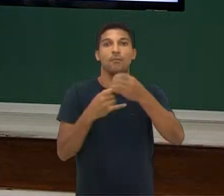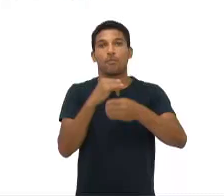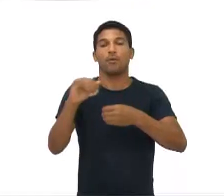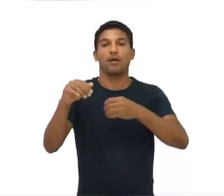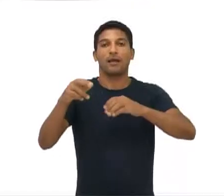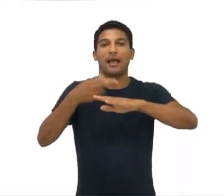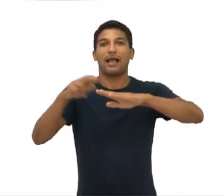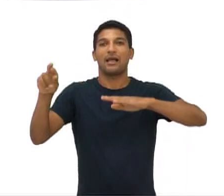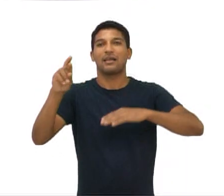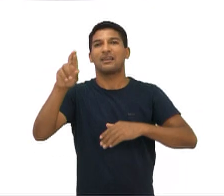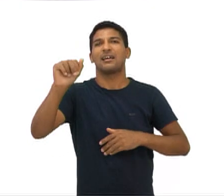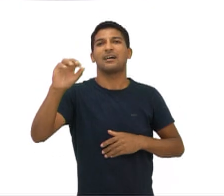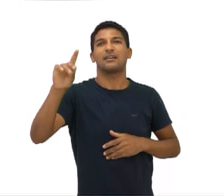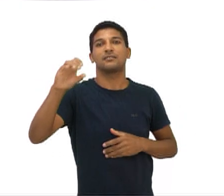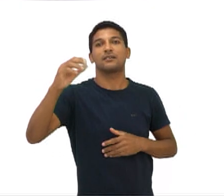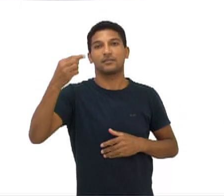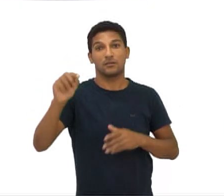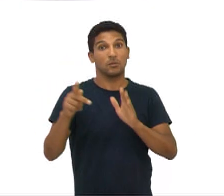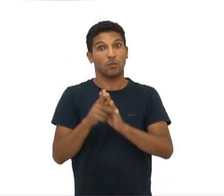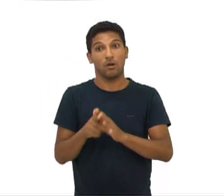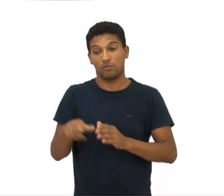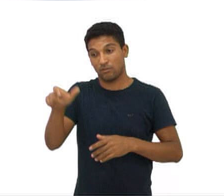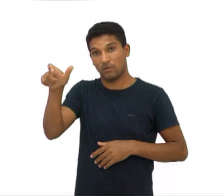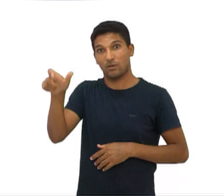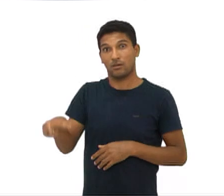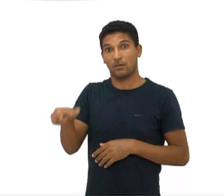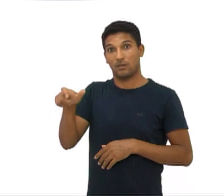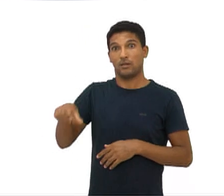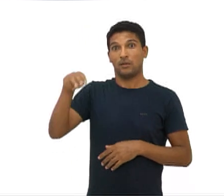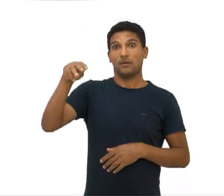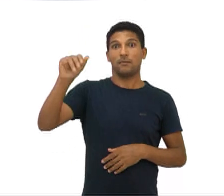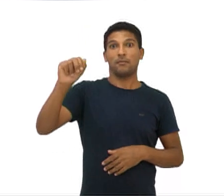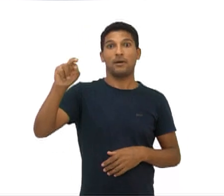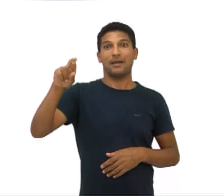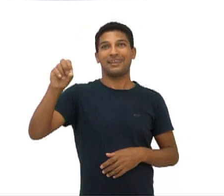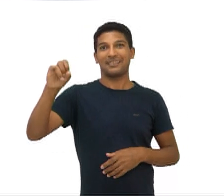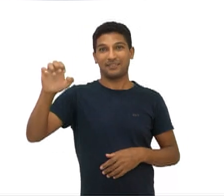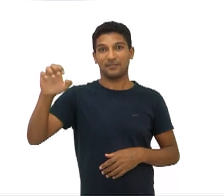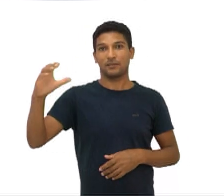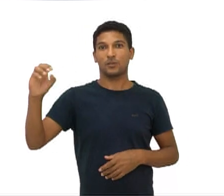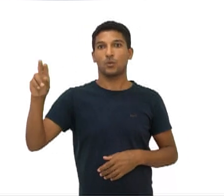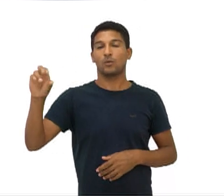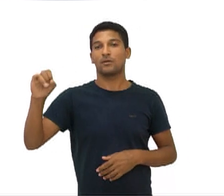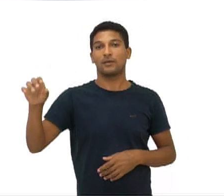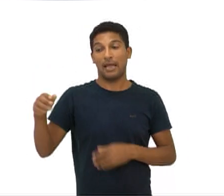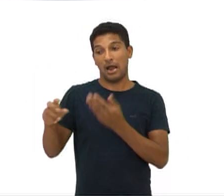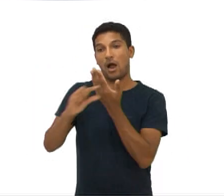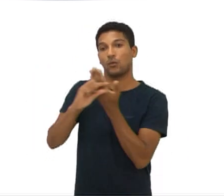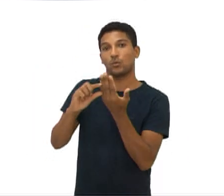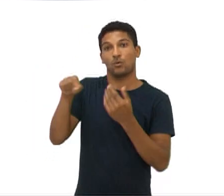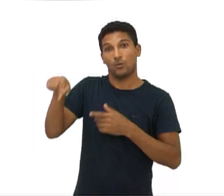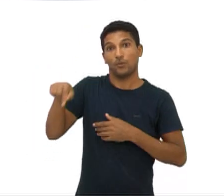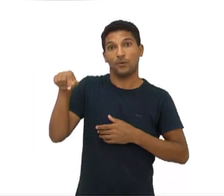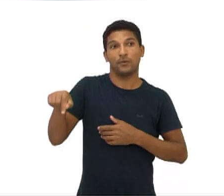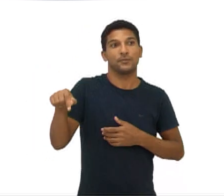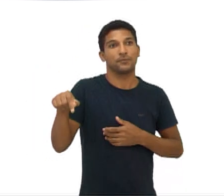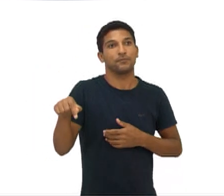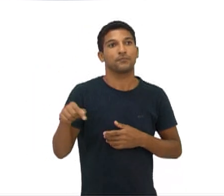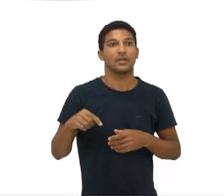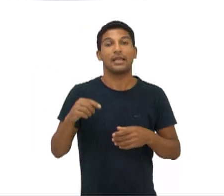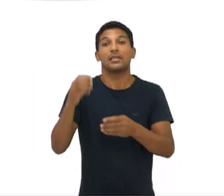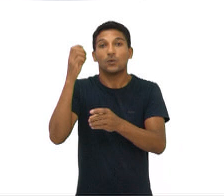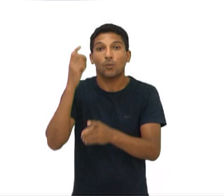fez, certo? Sim, né? Se partirmos do nuclídeo do polônio, polônio que foi descoberto pela Marie Curie,